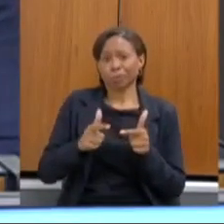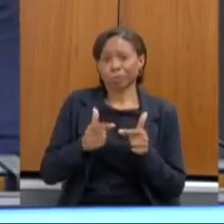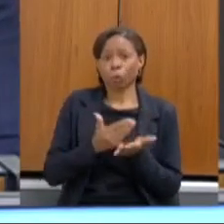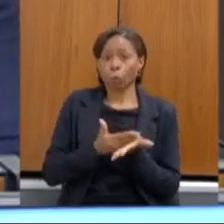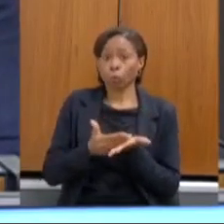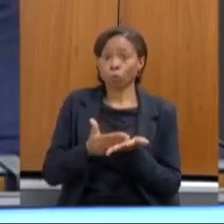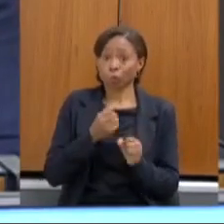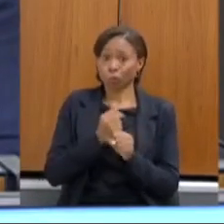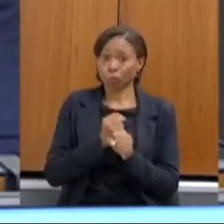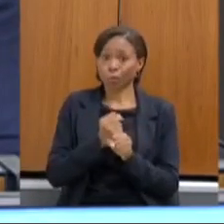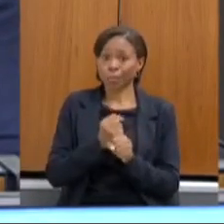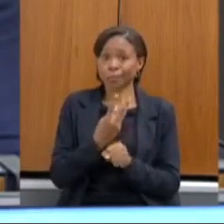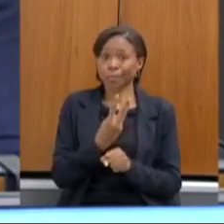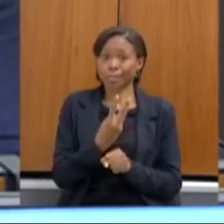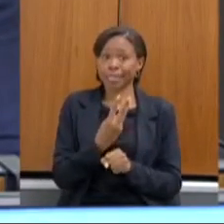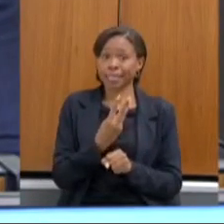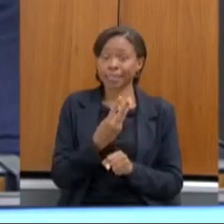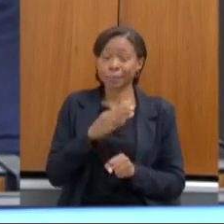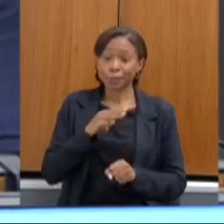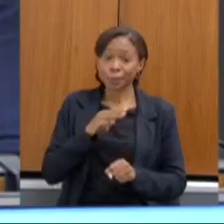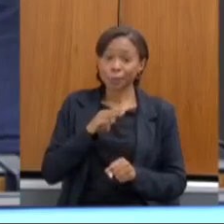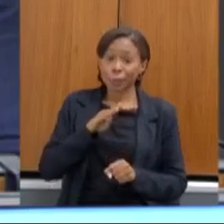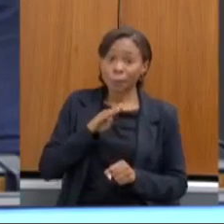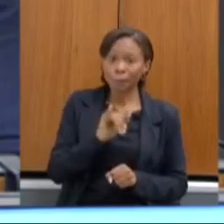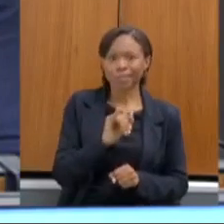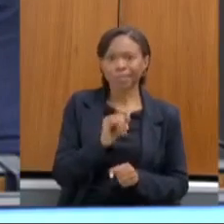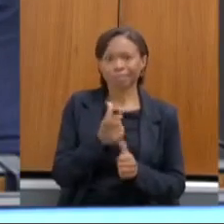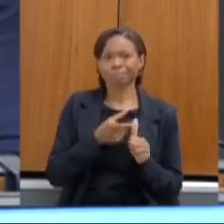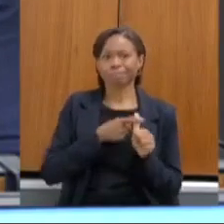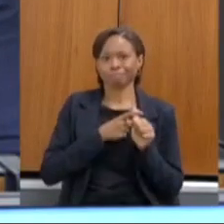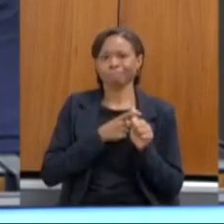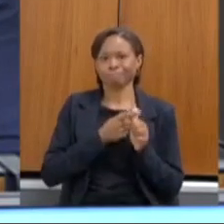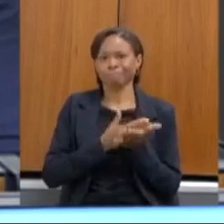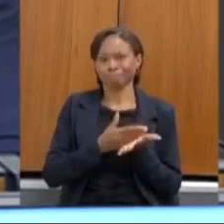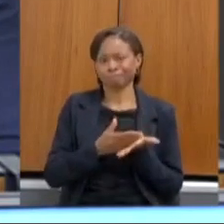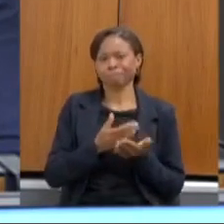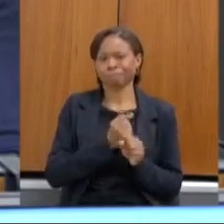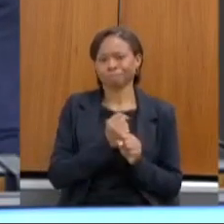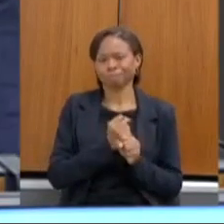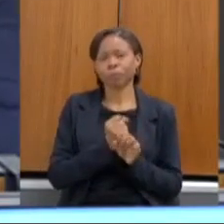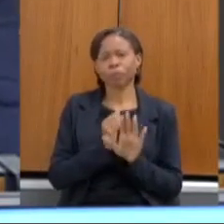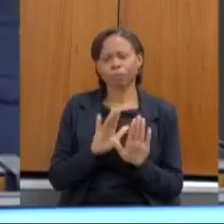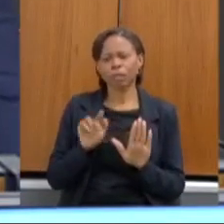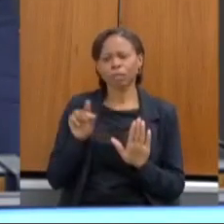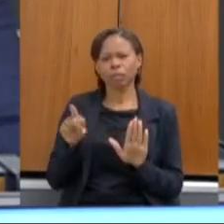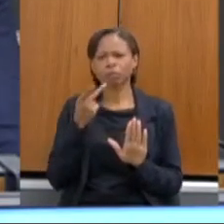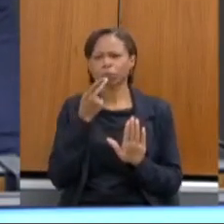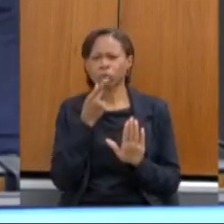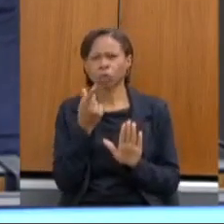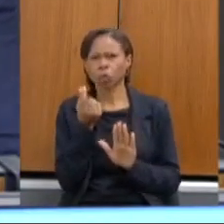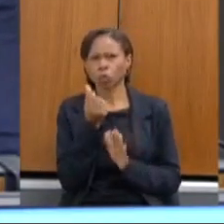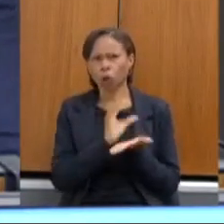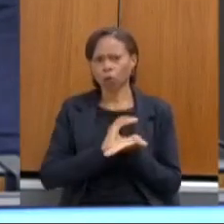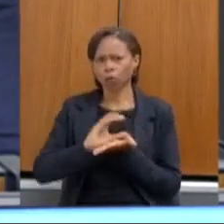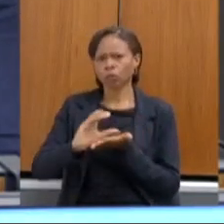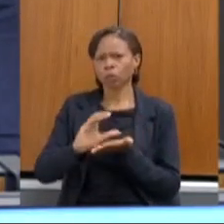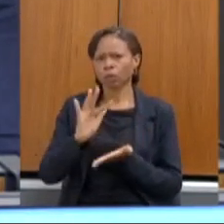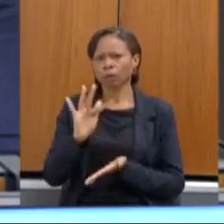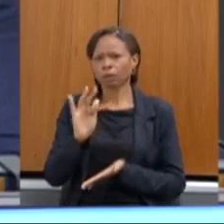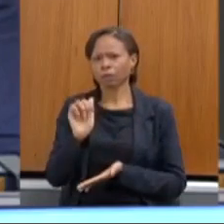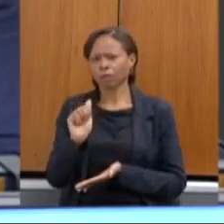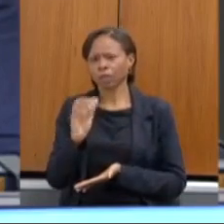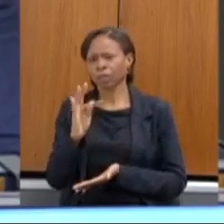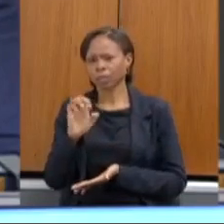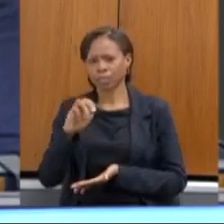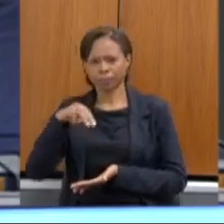é mas é quando a senhora fala que dos valores empenhados para saber migue é